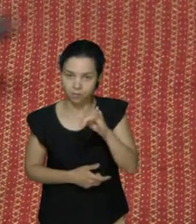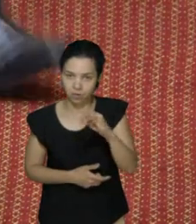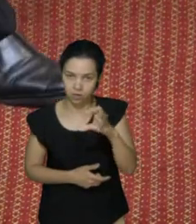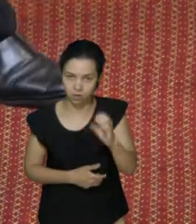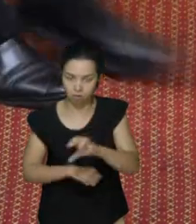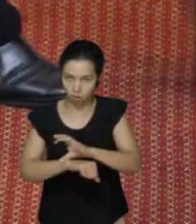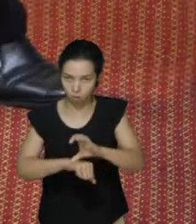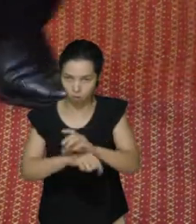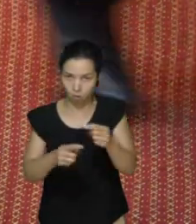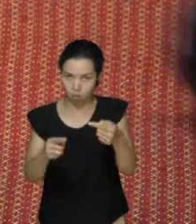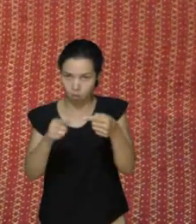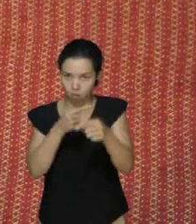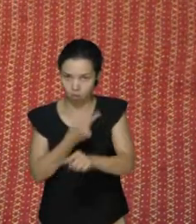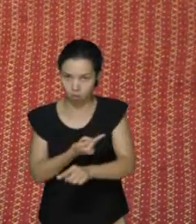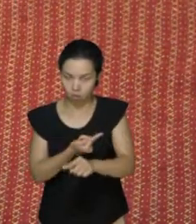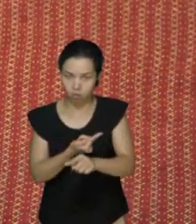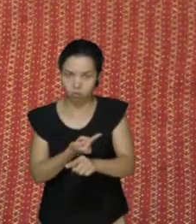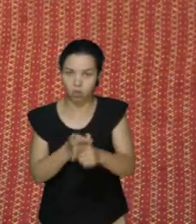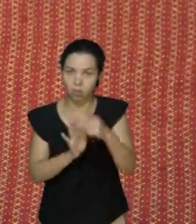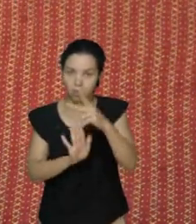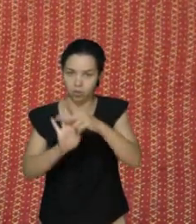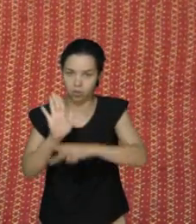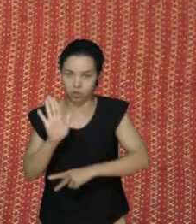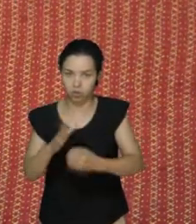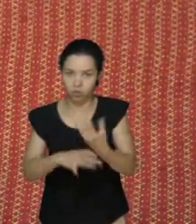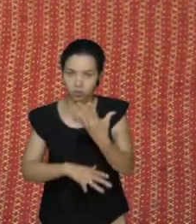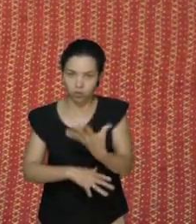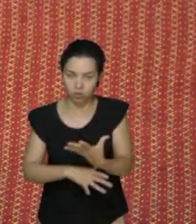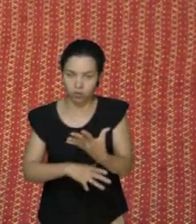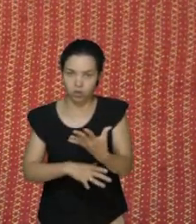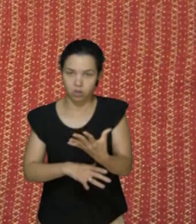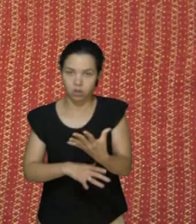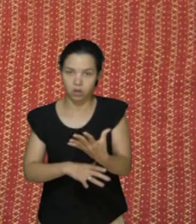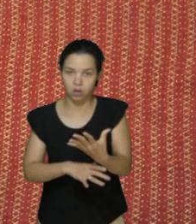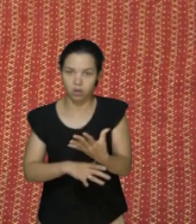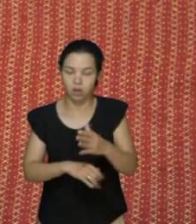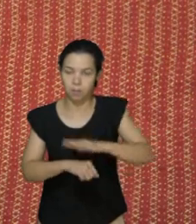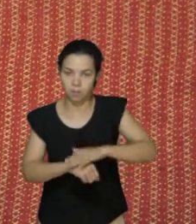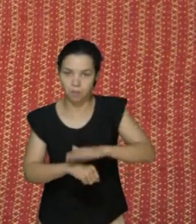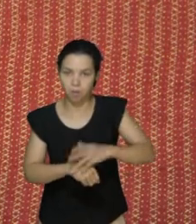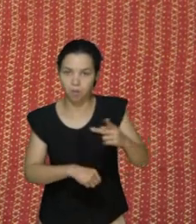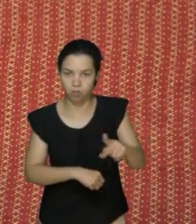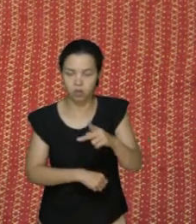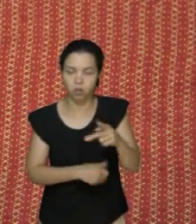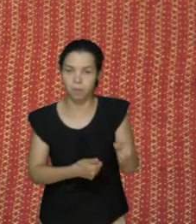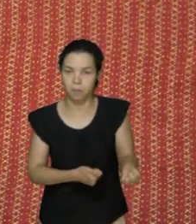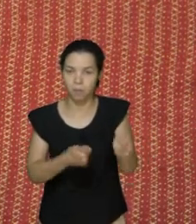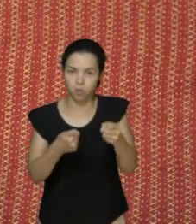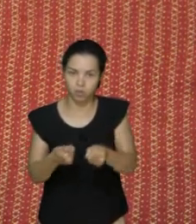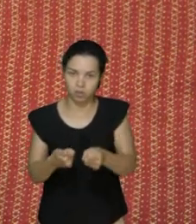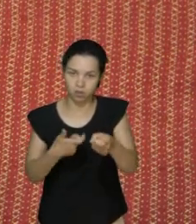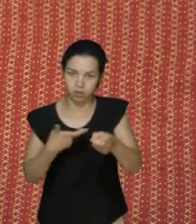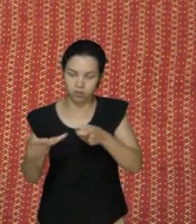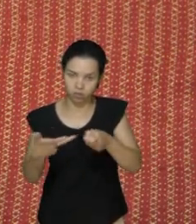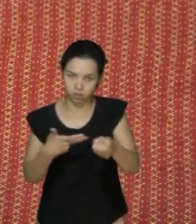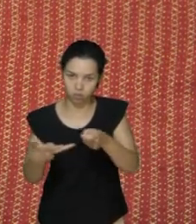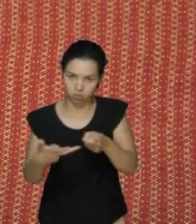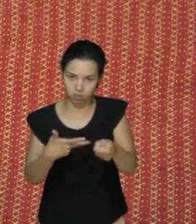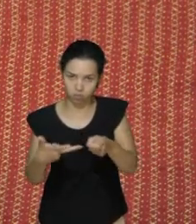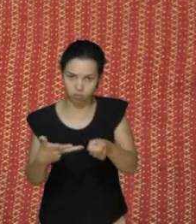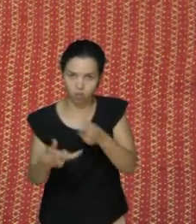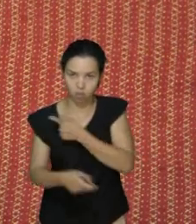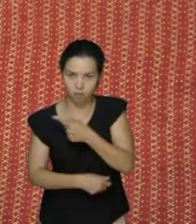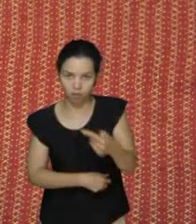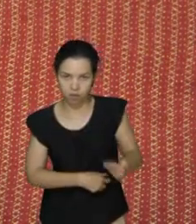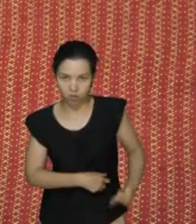inconstitucionalidade, dado que o projeto cria atribuições ao Poder Executivo, atribuição esta que compete apenas ao governador.